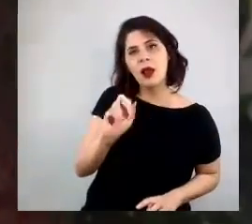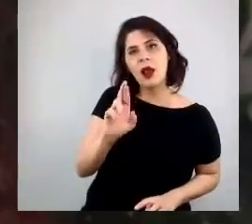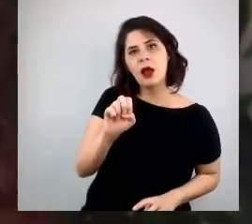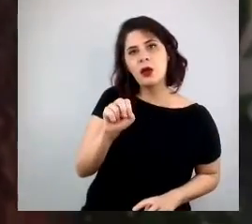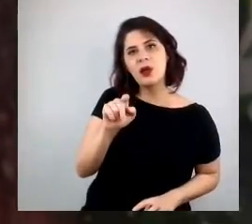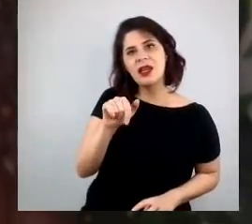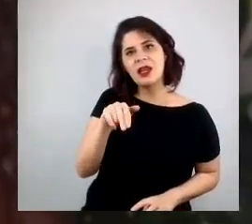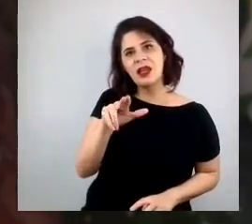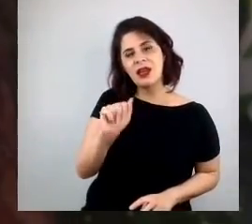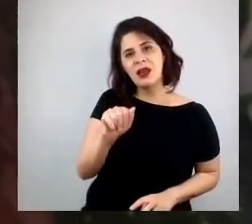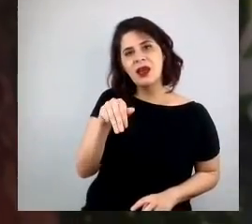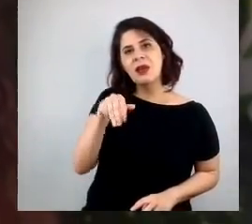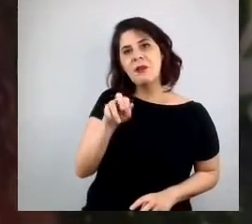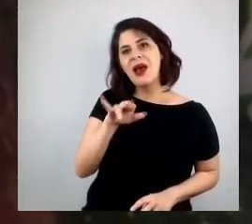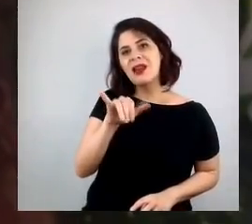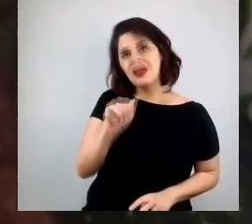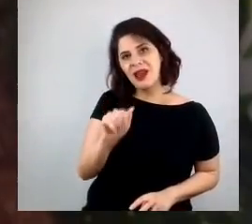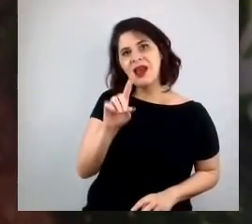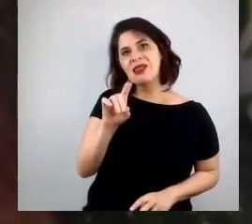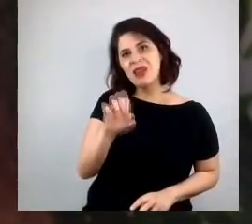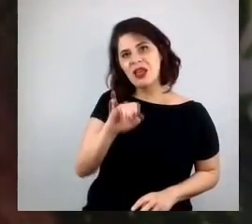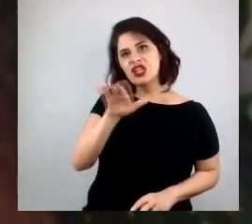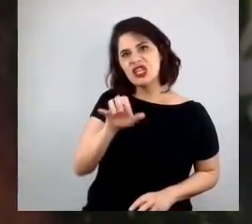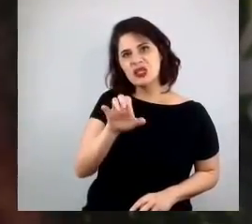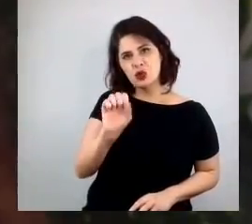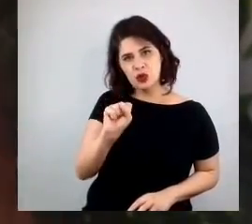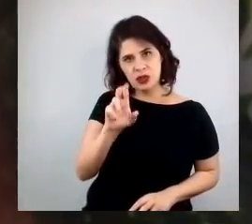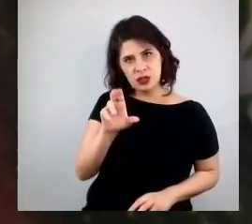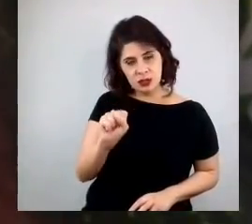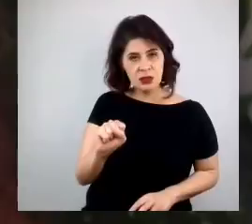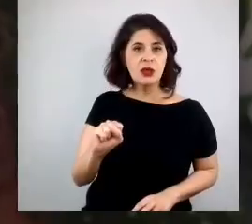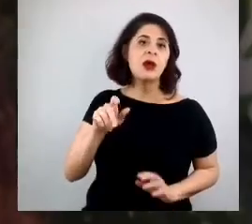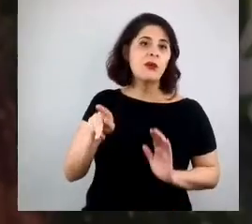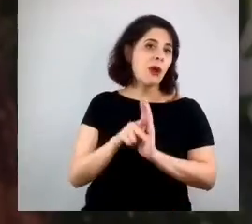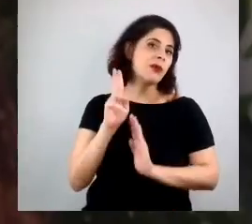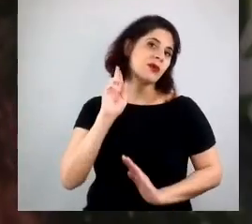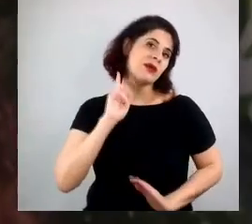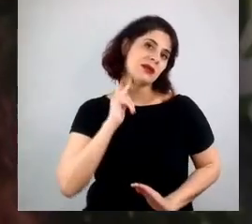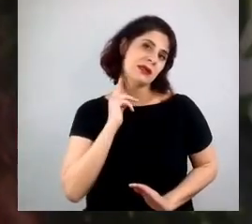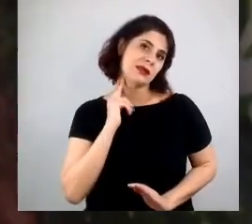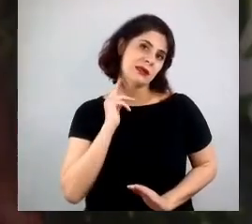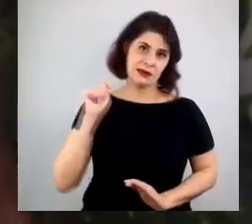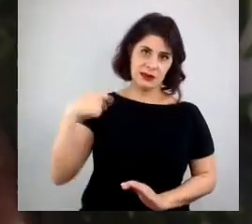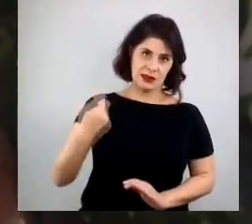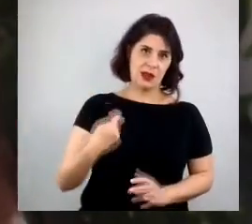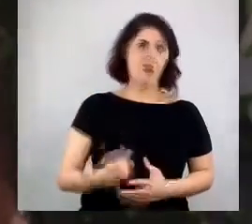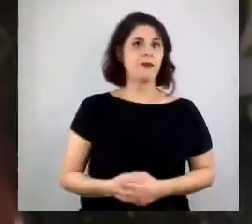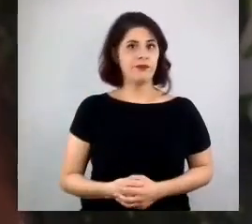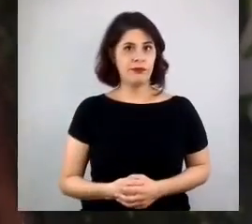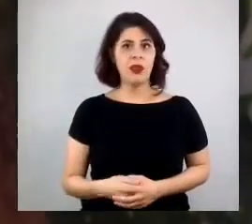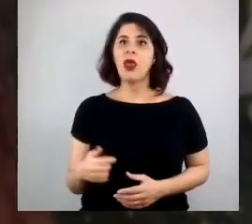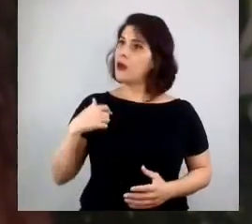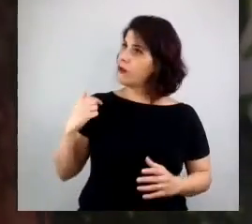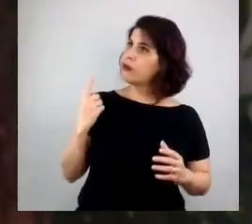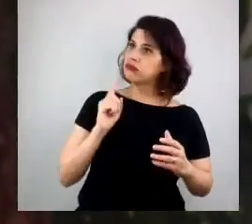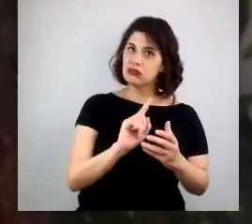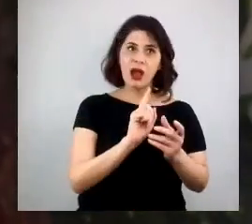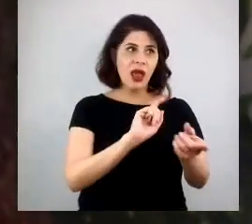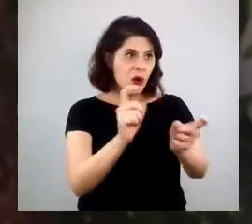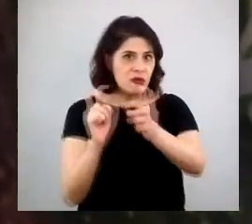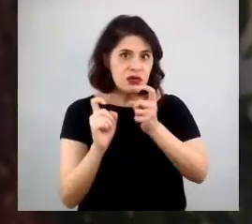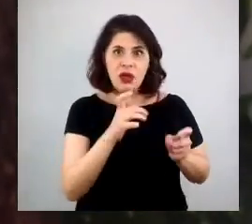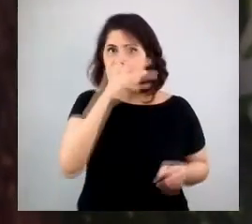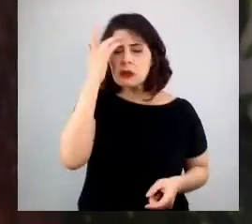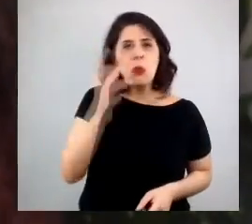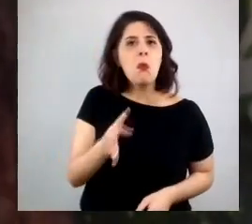história no Brasil? Eu vou me reunir com pessoas de grandes empresas, muita gente não conhece a história